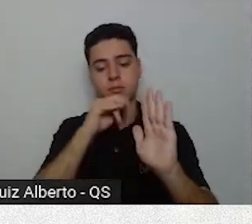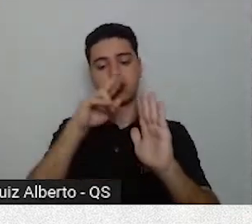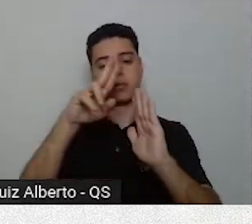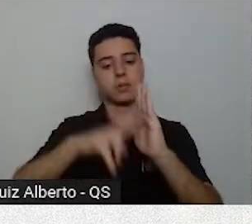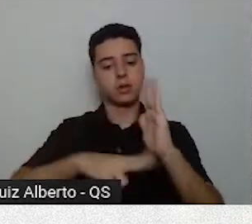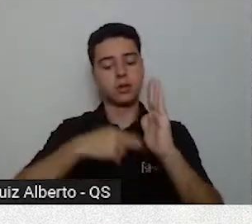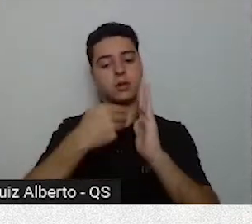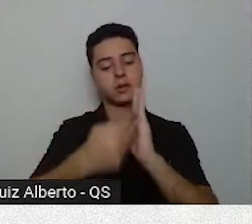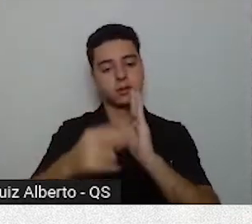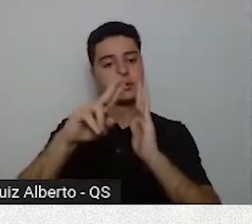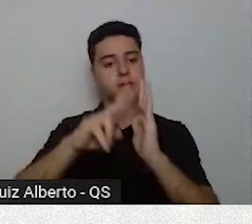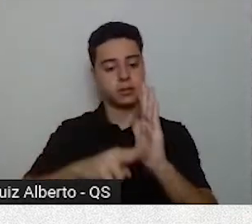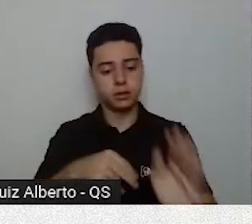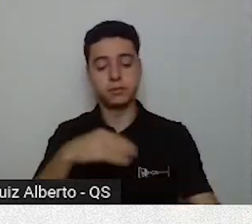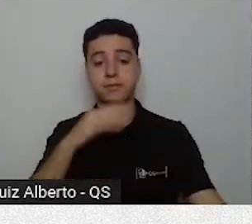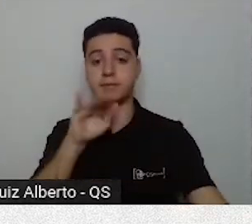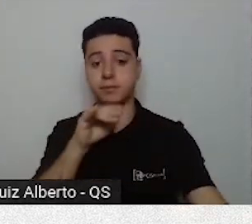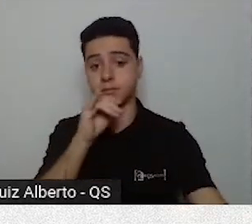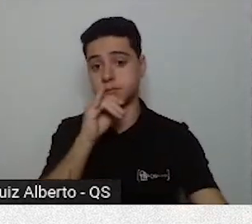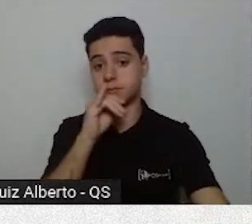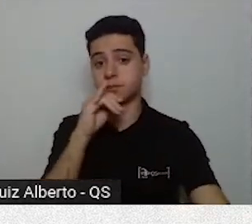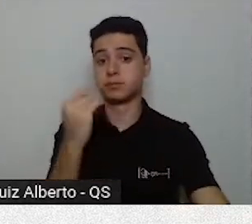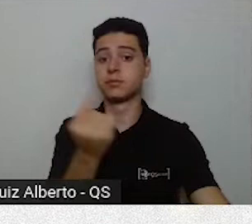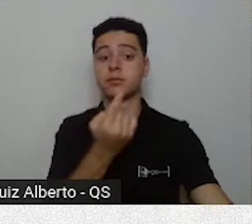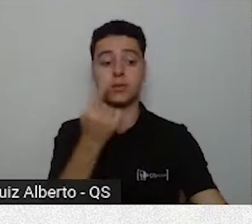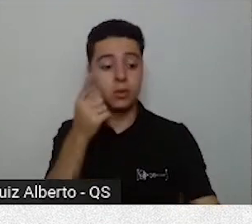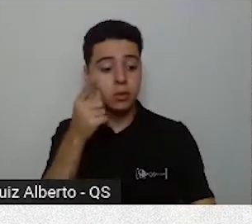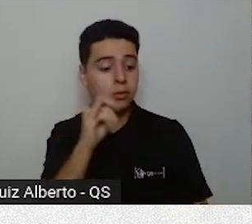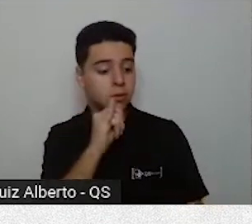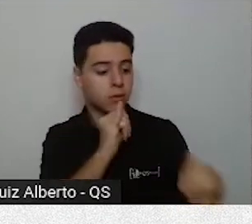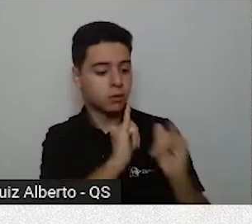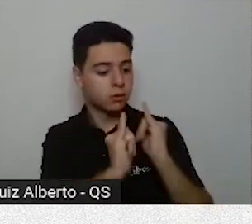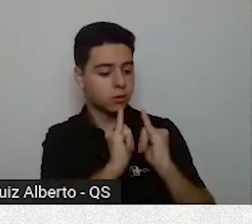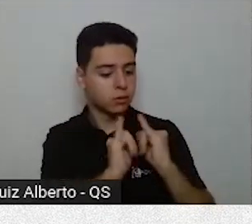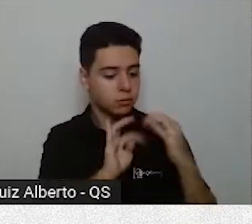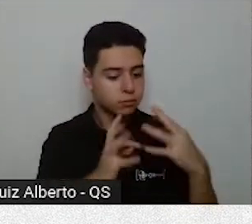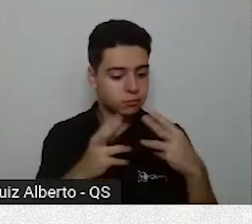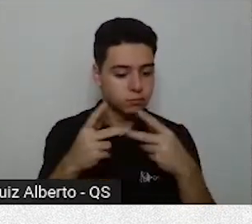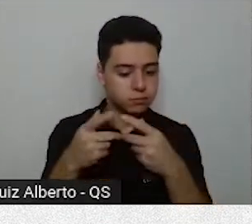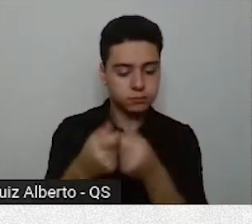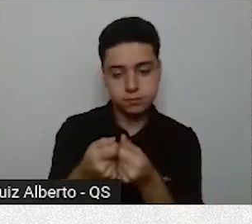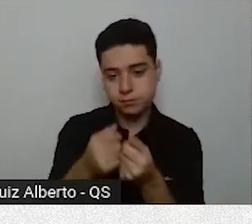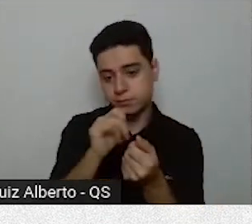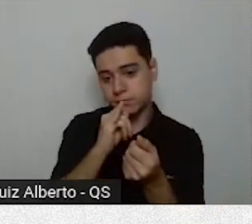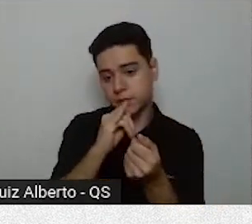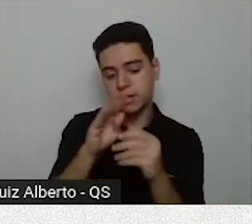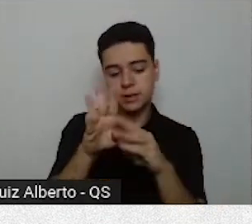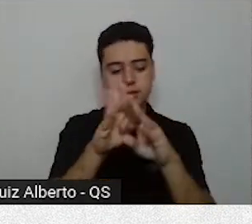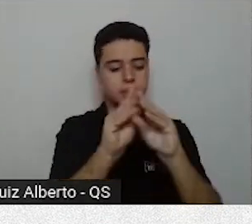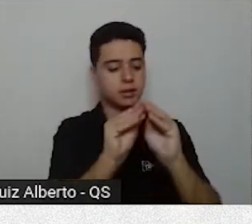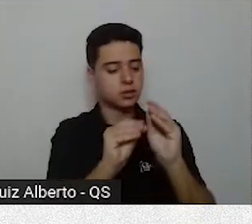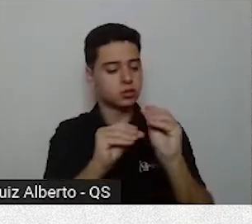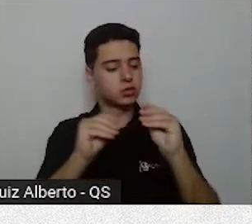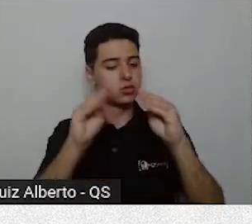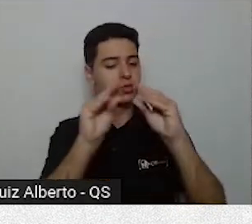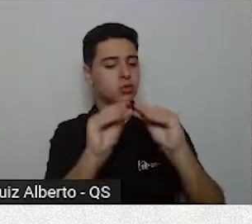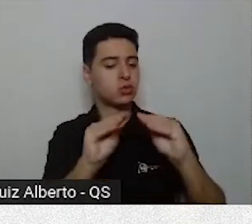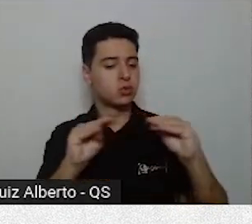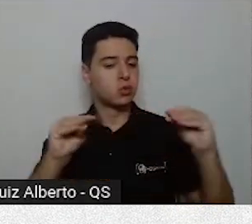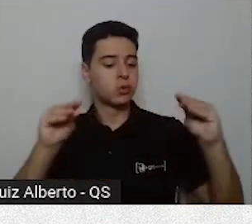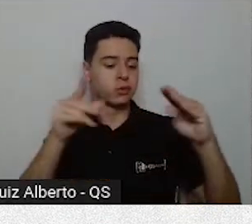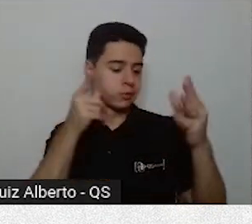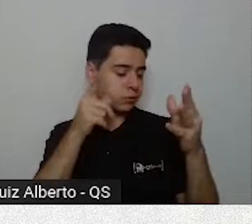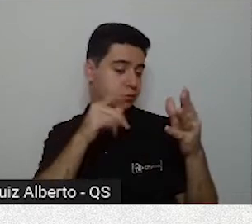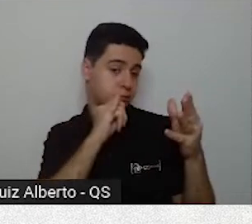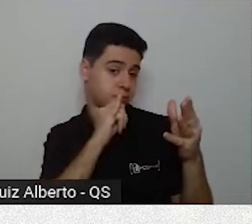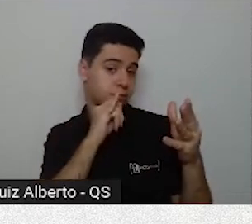você conseguir, né, ver detalhes, que ela tem essa textura, né, que lembra têmpera mesmo, as tintas de